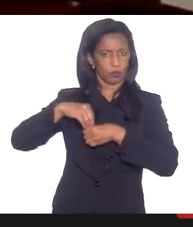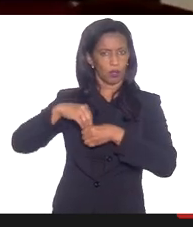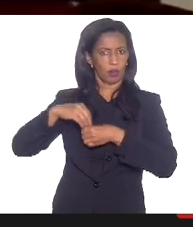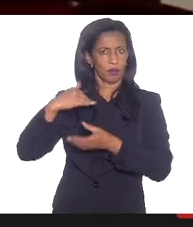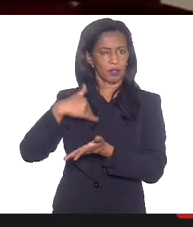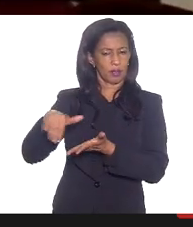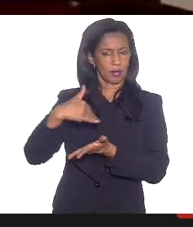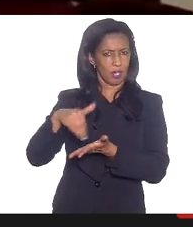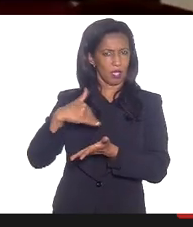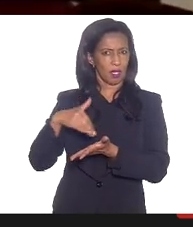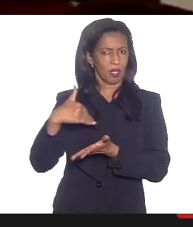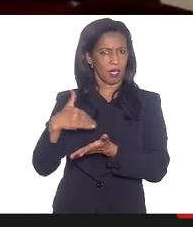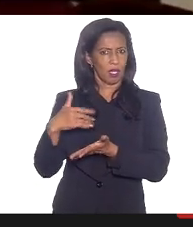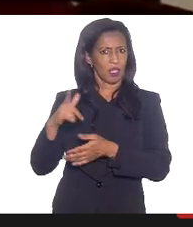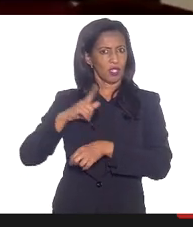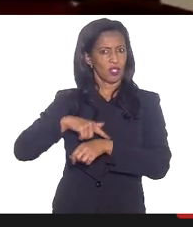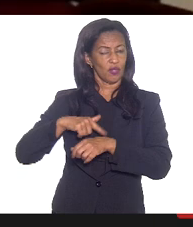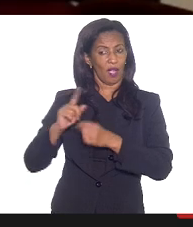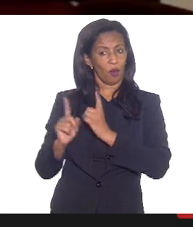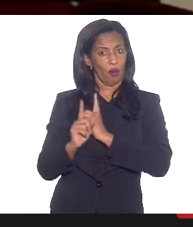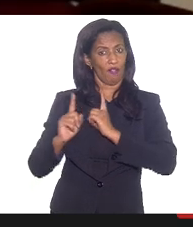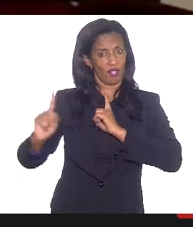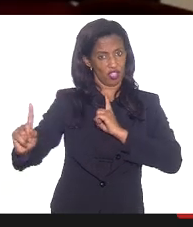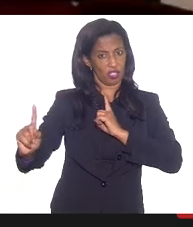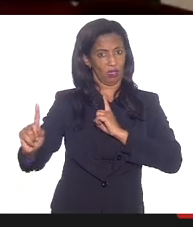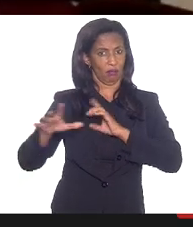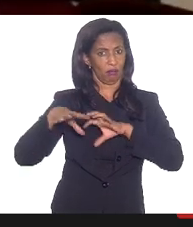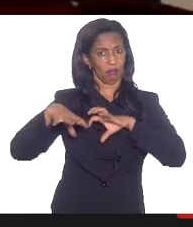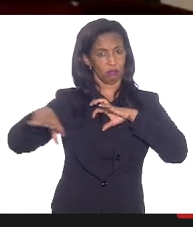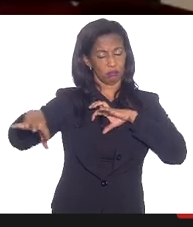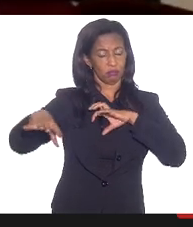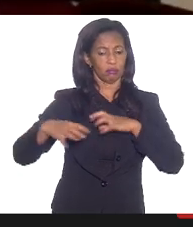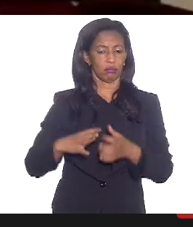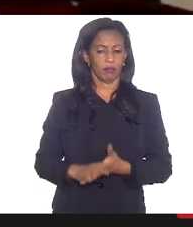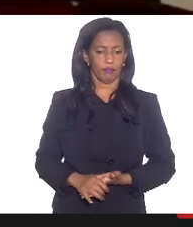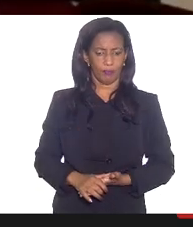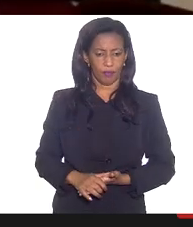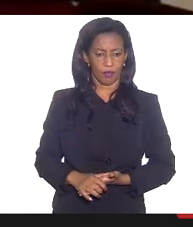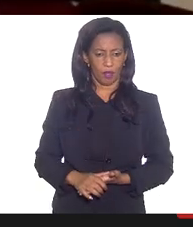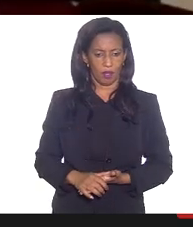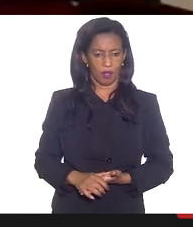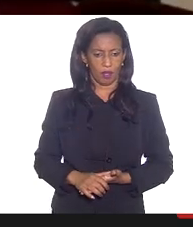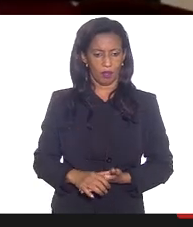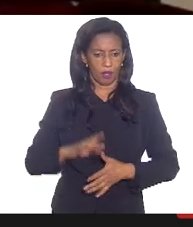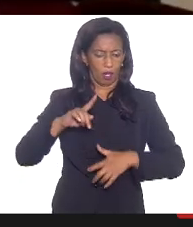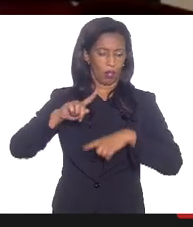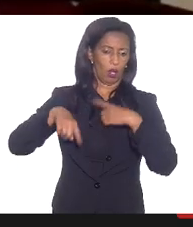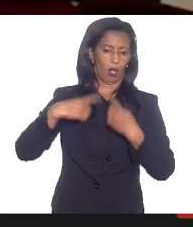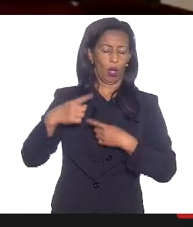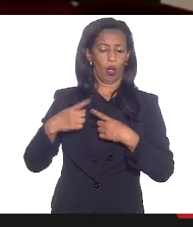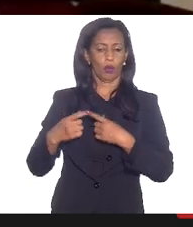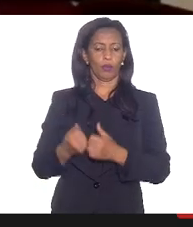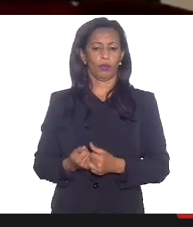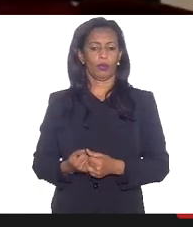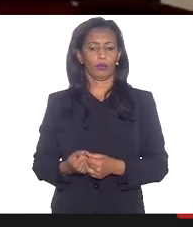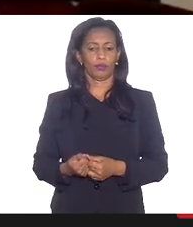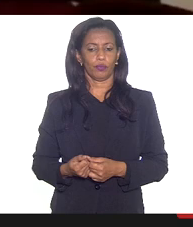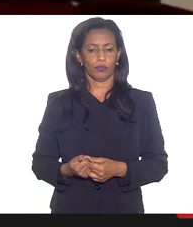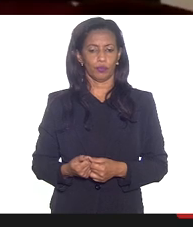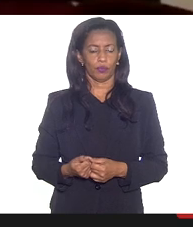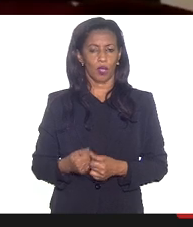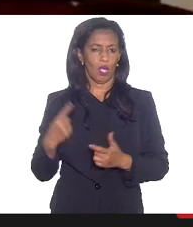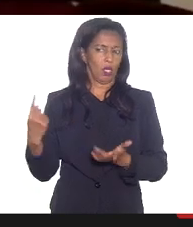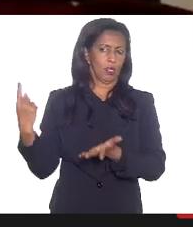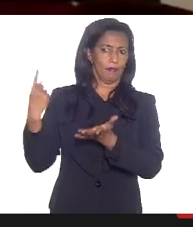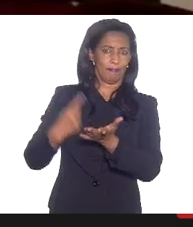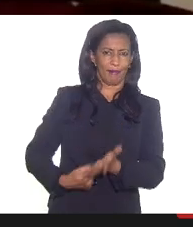eles ficaram num período de afastamento. Bom, logo no mês de, logo posterior a todo esse